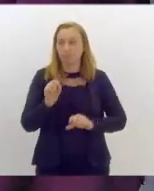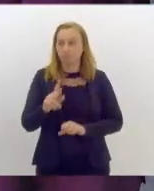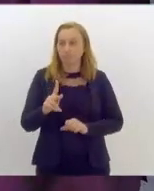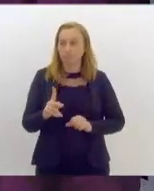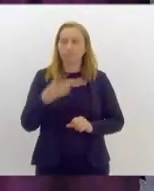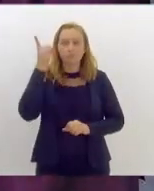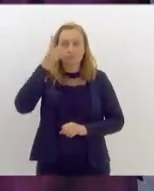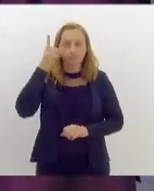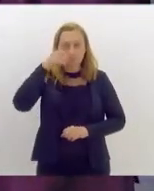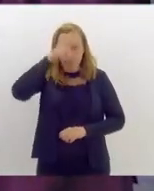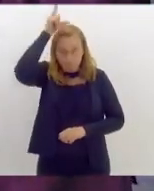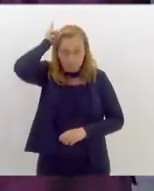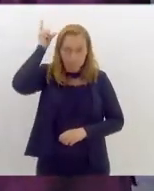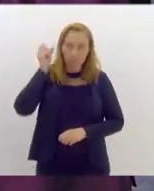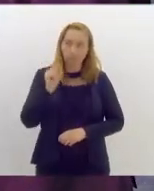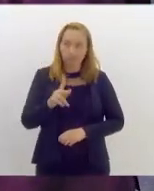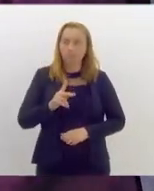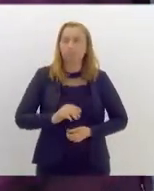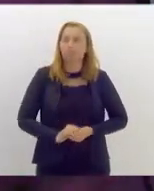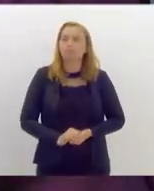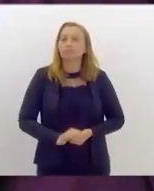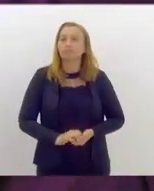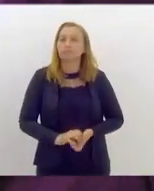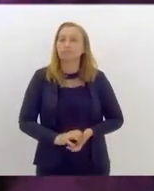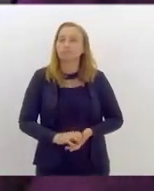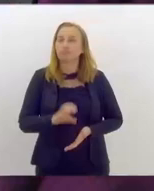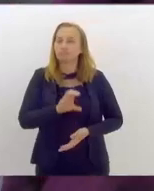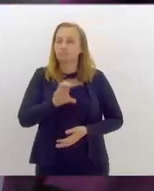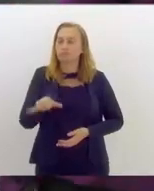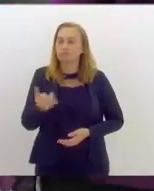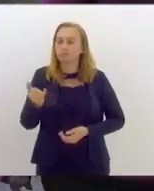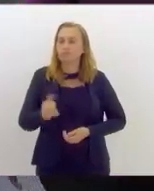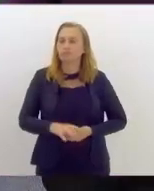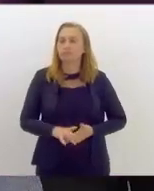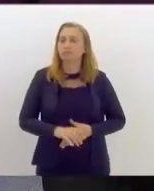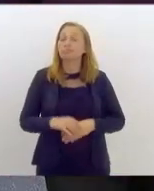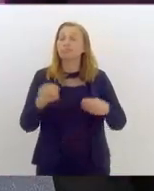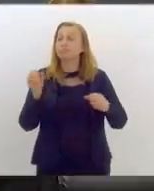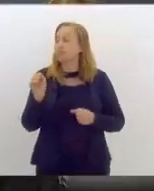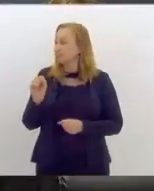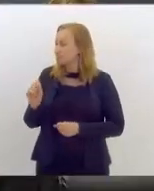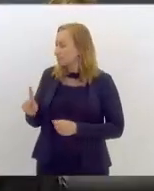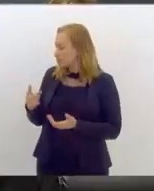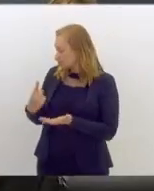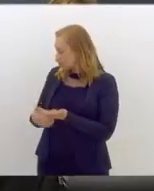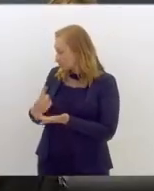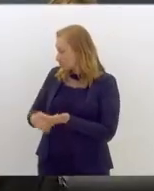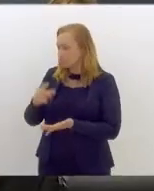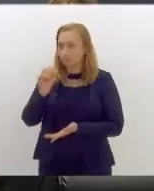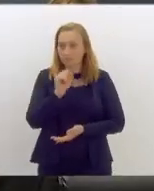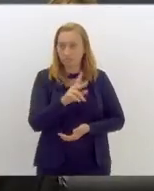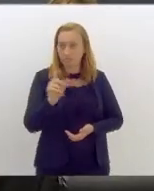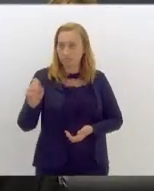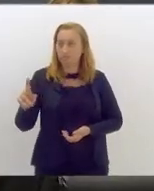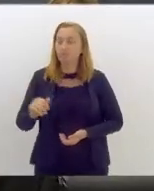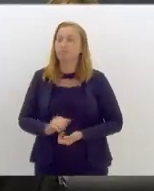Deputado Luiz vai ser um parecer combinado aqui no plenário